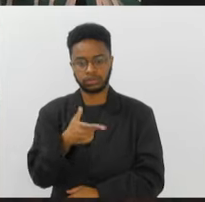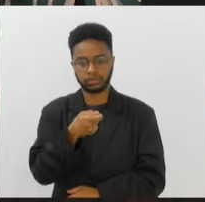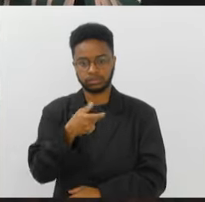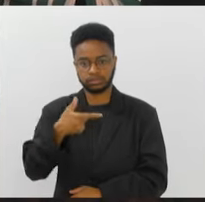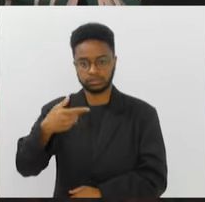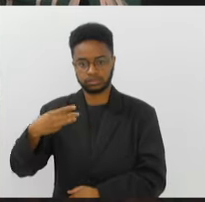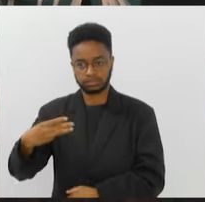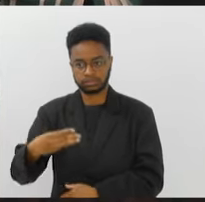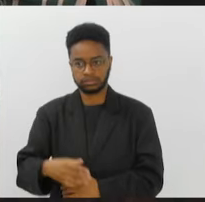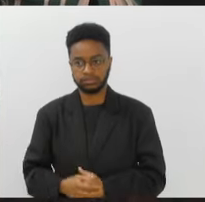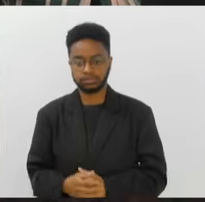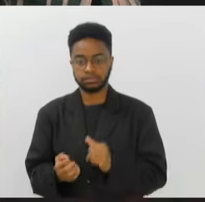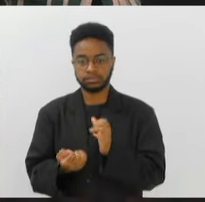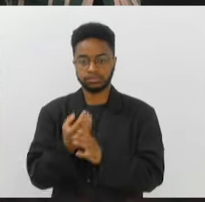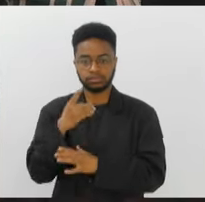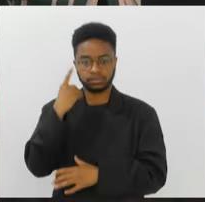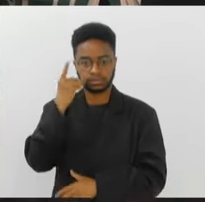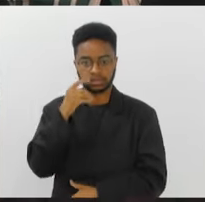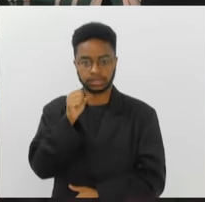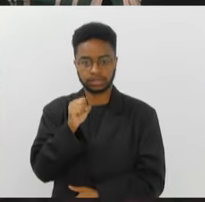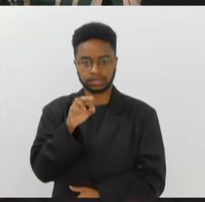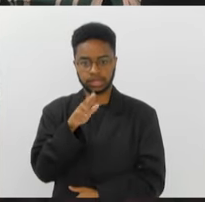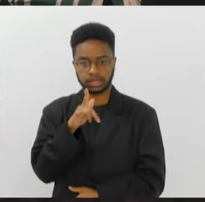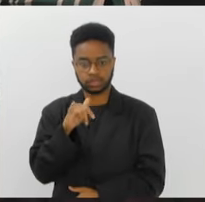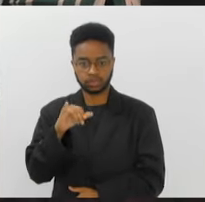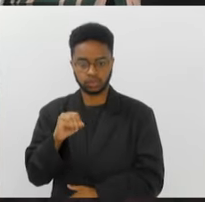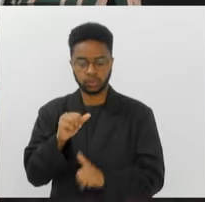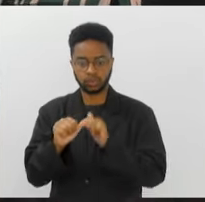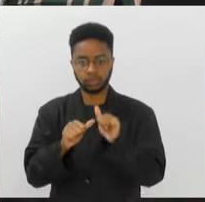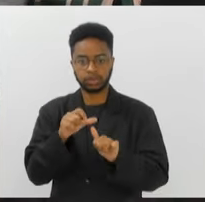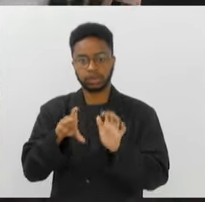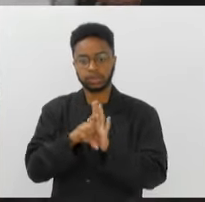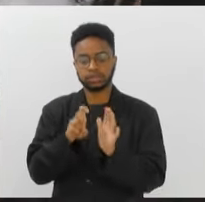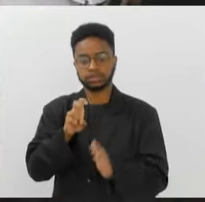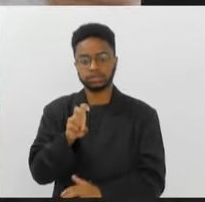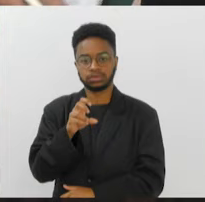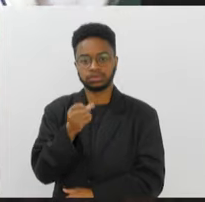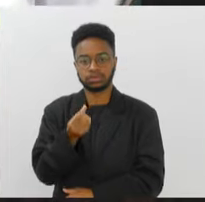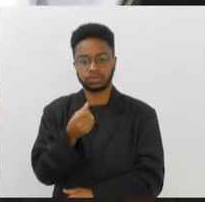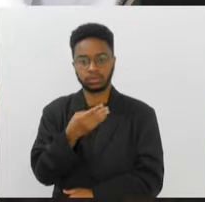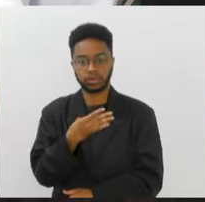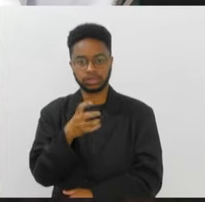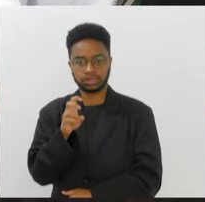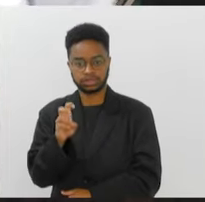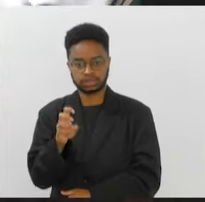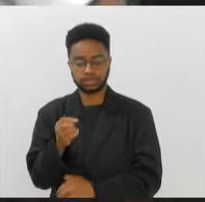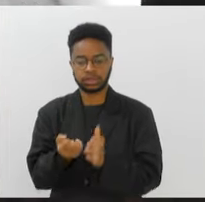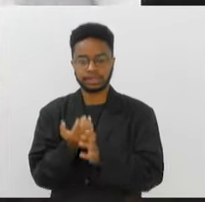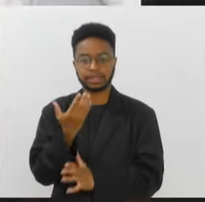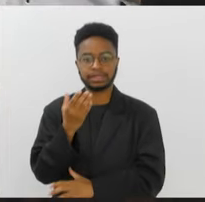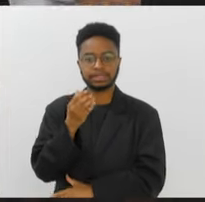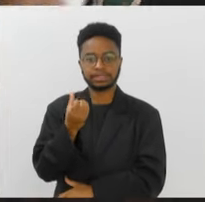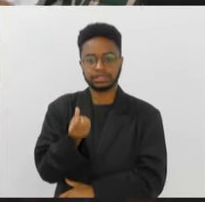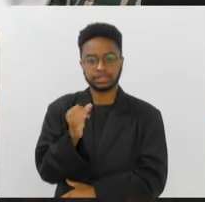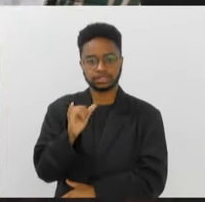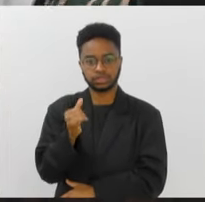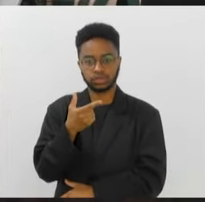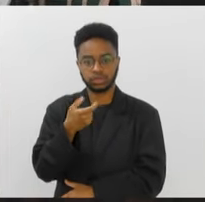1374-2023, de autoria do deputado Sérgio Fernandes, que altera a lei número 5.645, de 6 de janeiro de